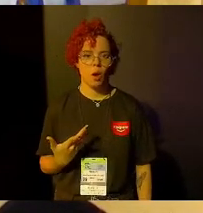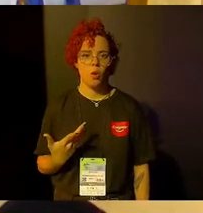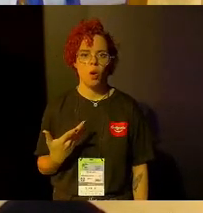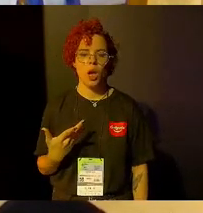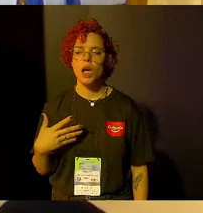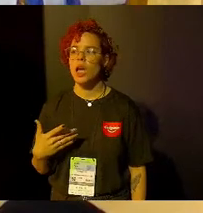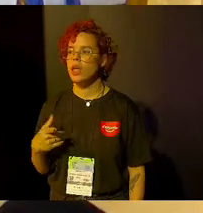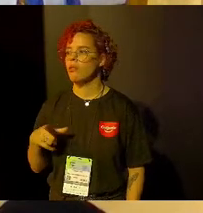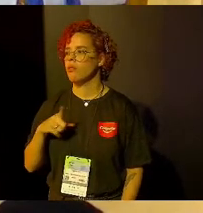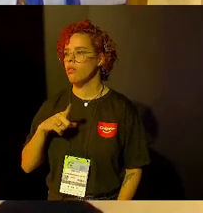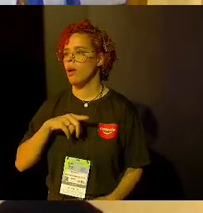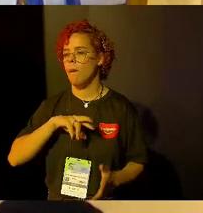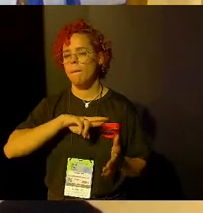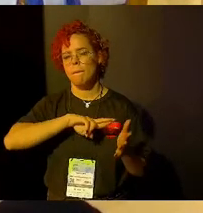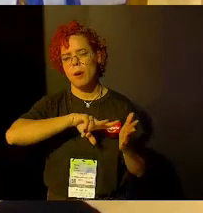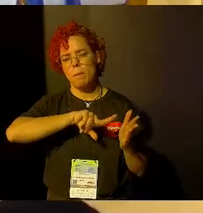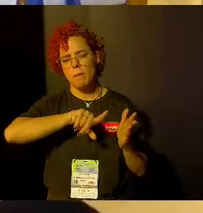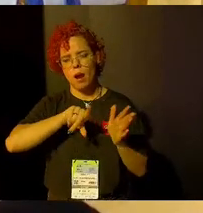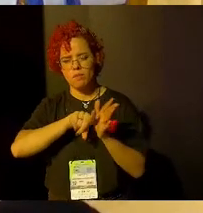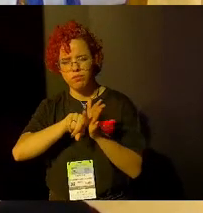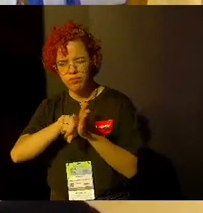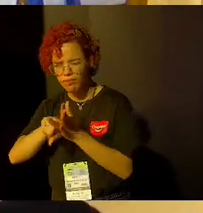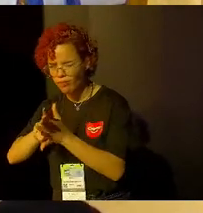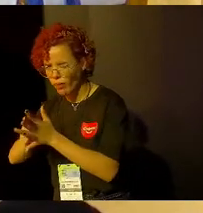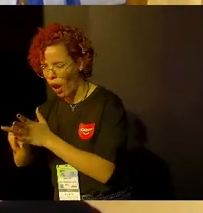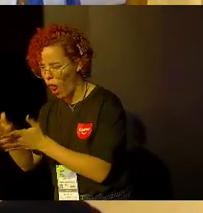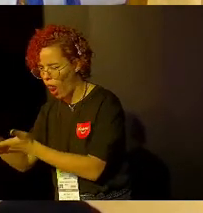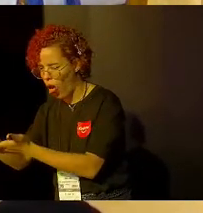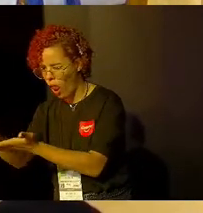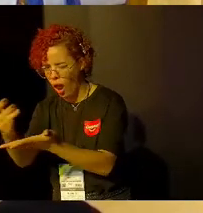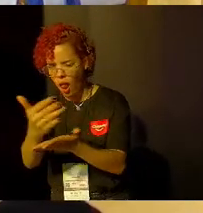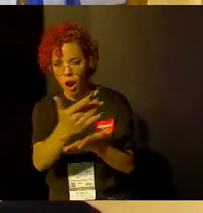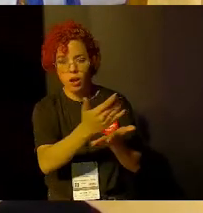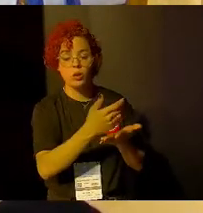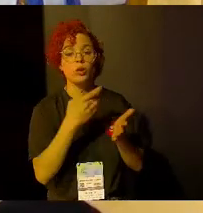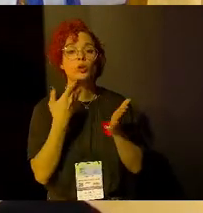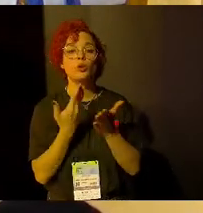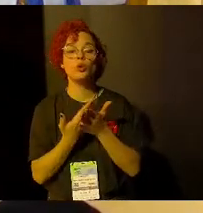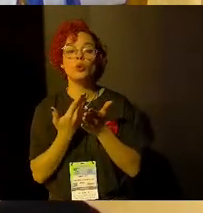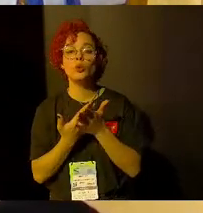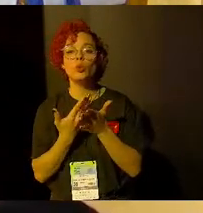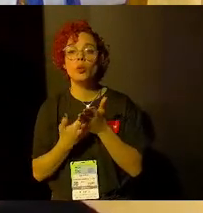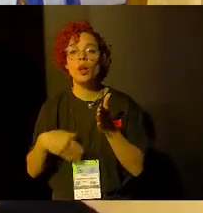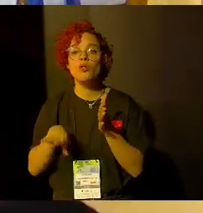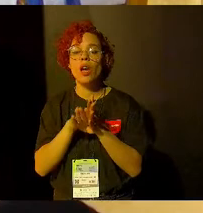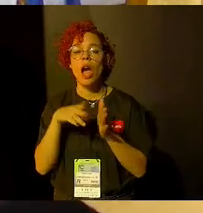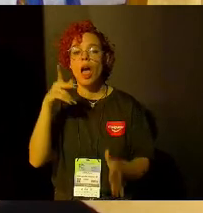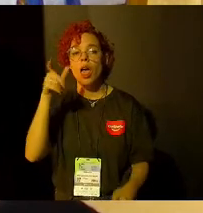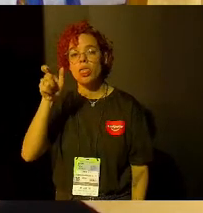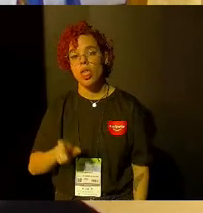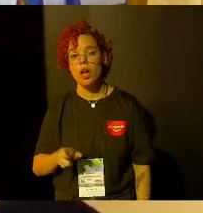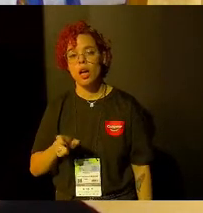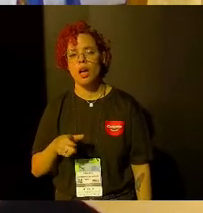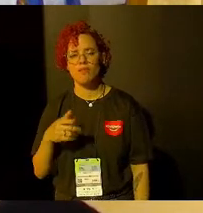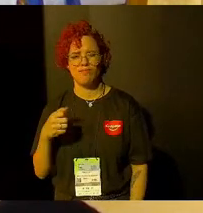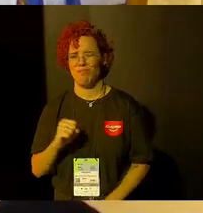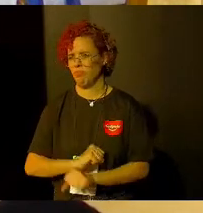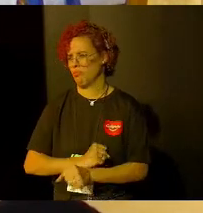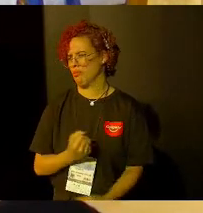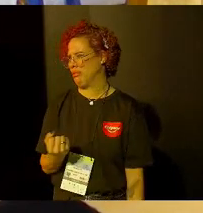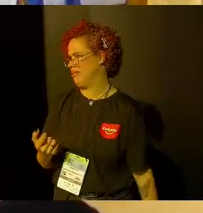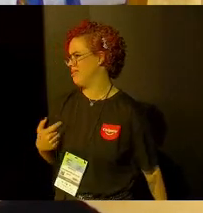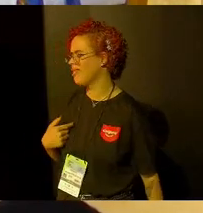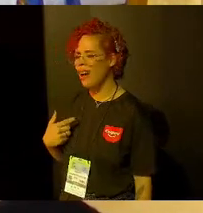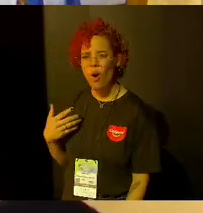pego uma teia vou pra outra que quando eu estudo A chegada dessa pessoa eu descubro eu falo não não é possível Aí eu vou até o